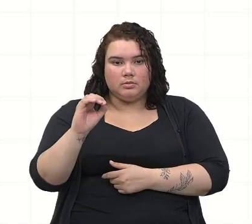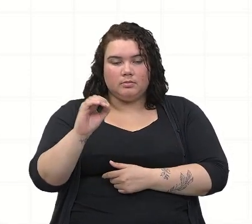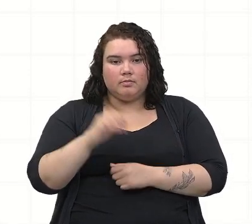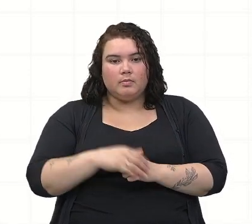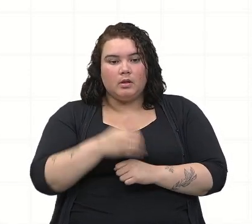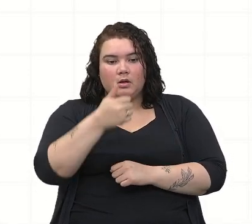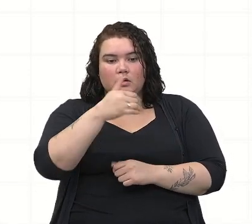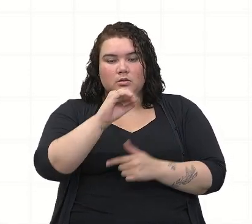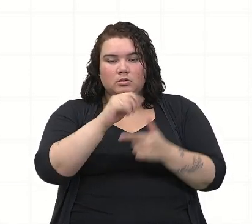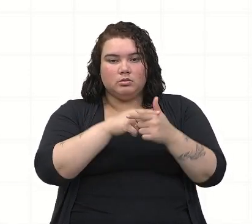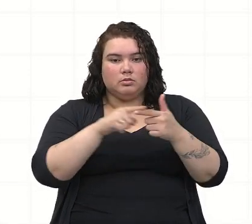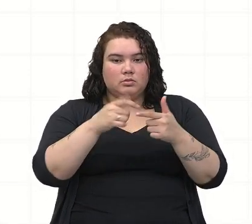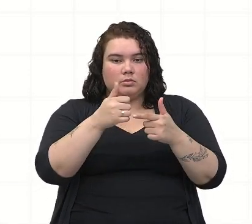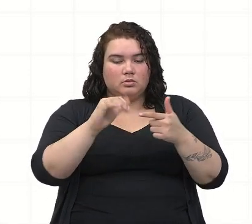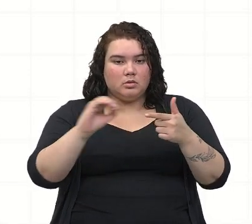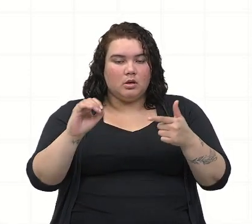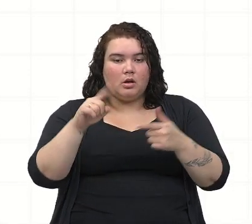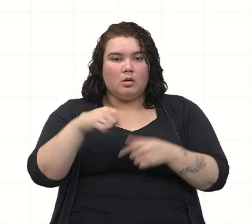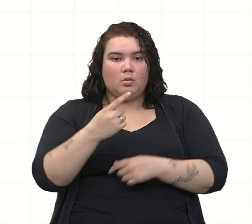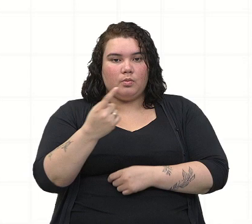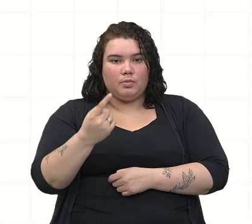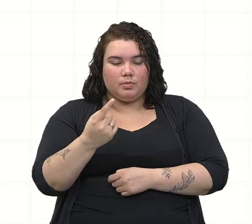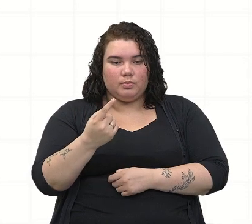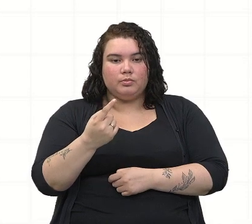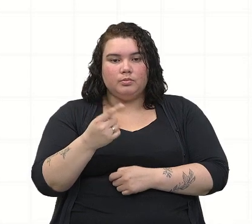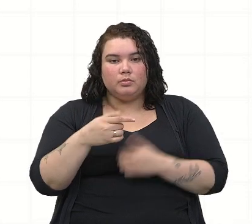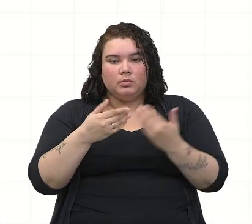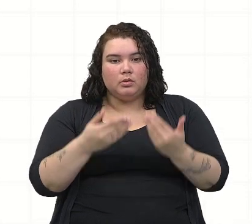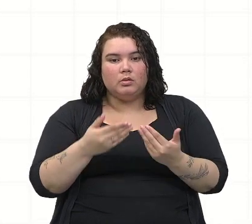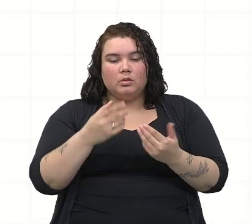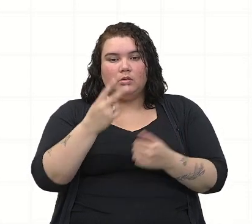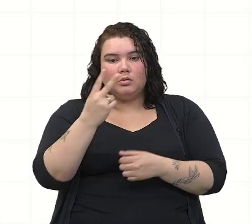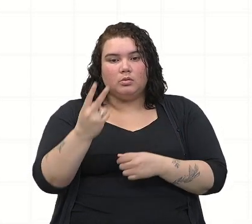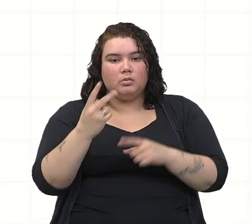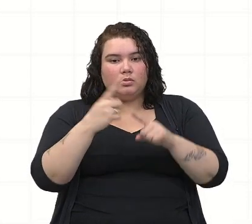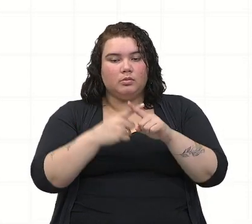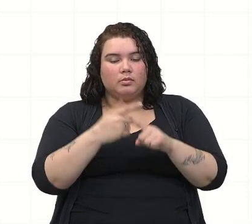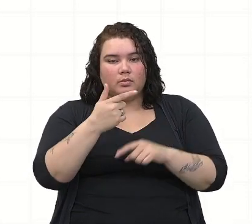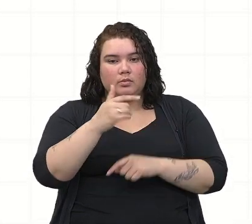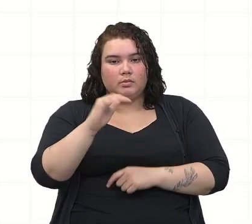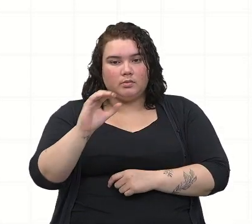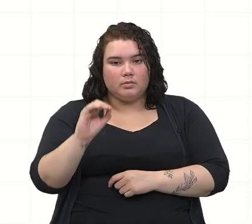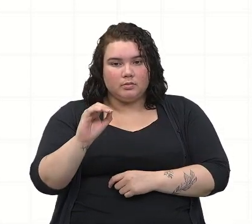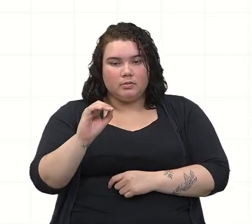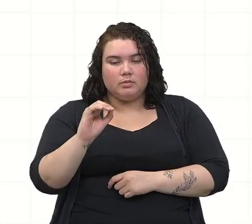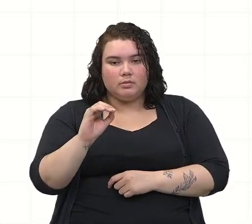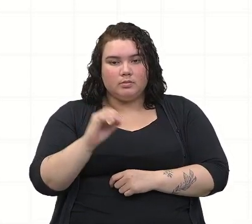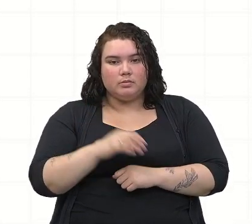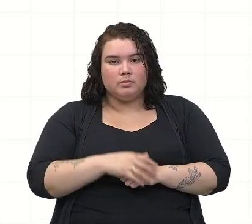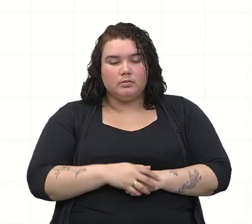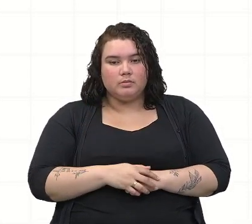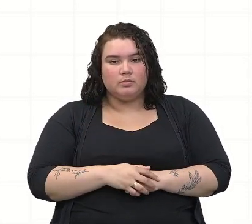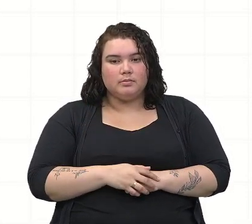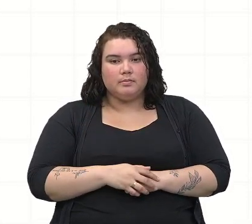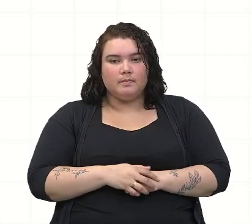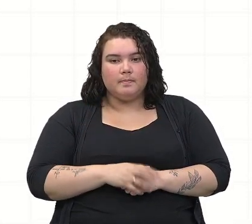por 100 é 1. Tá? Então, 2 vezes 20, ó, isso aqui ficou 2 vezes 20,